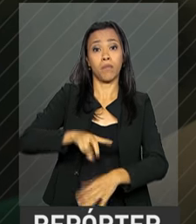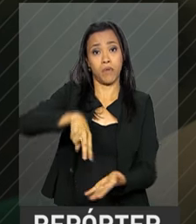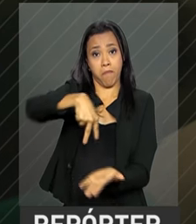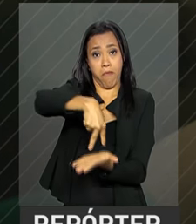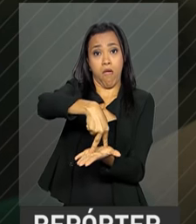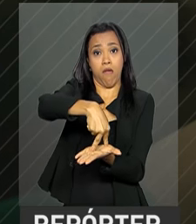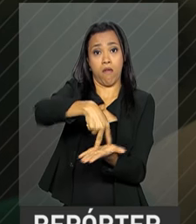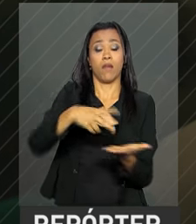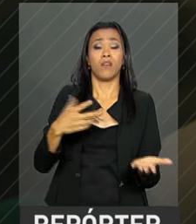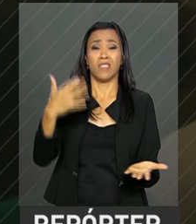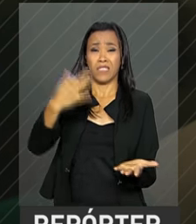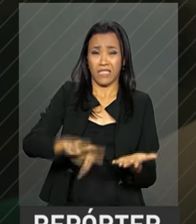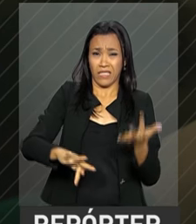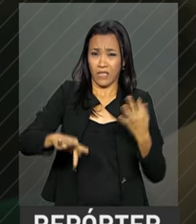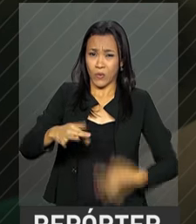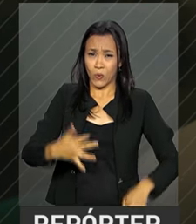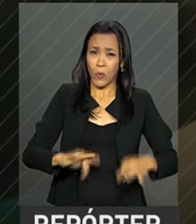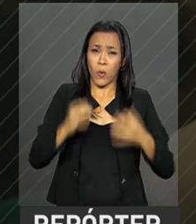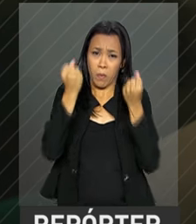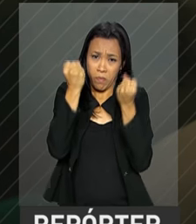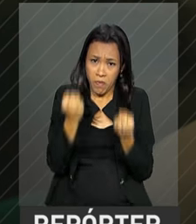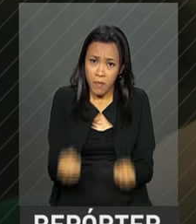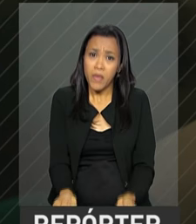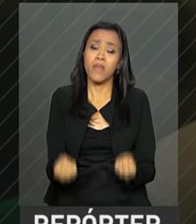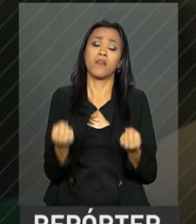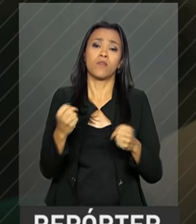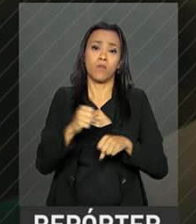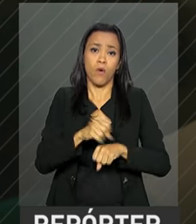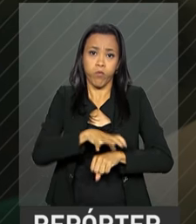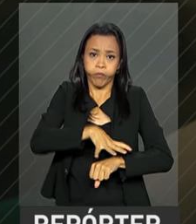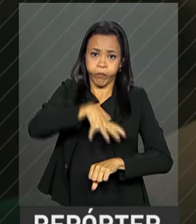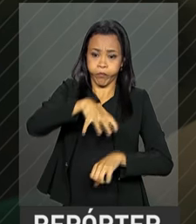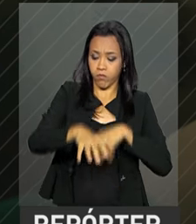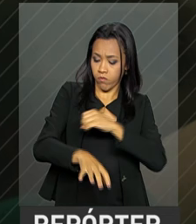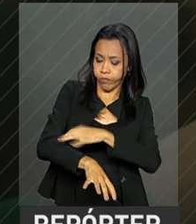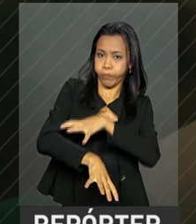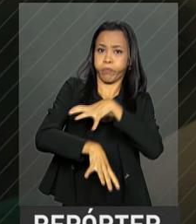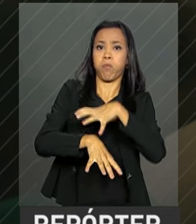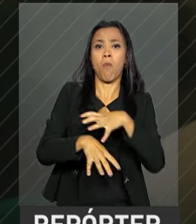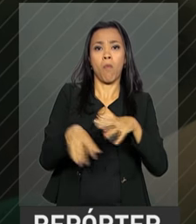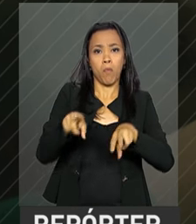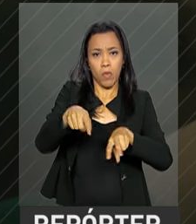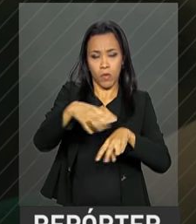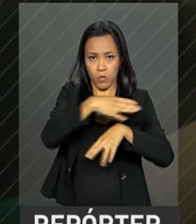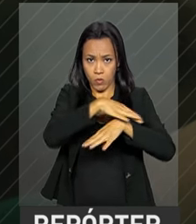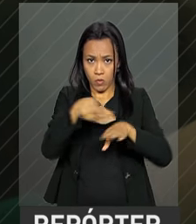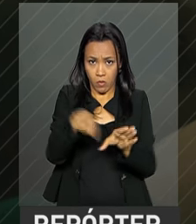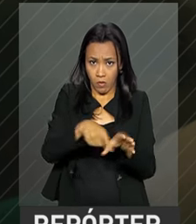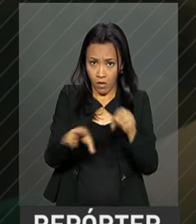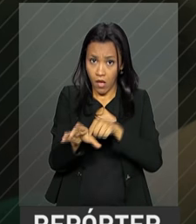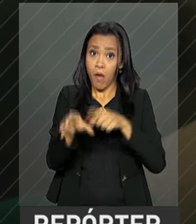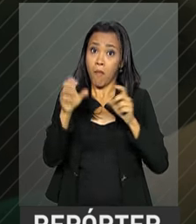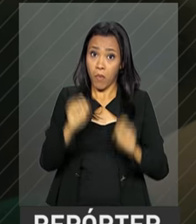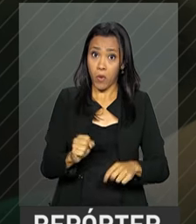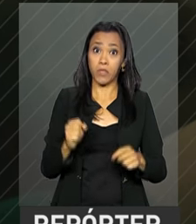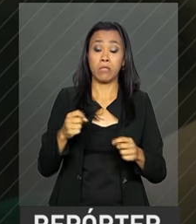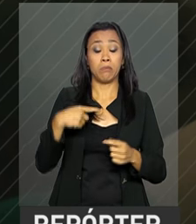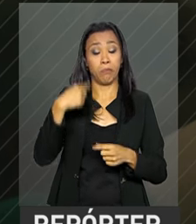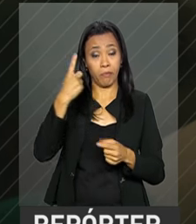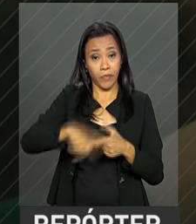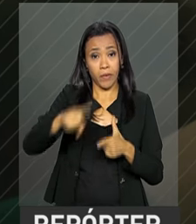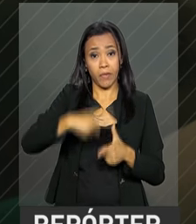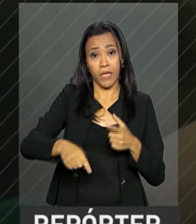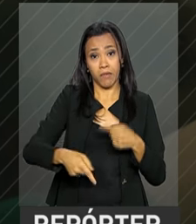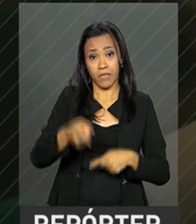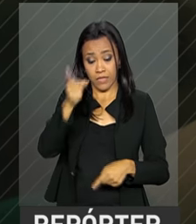causar dor, sensação de peso nas pernas e inchaço, podem inclusive aumentar o risco de doenças circulatórias.